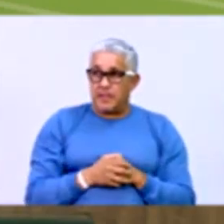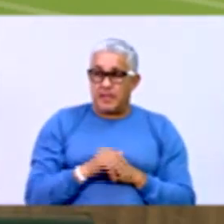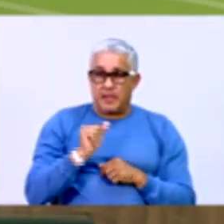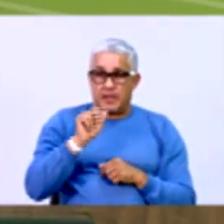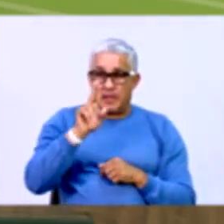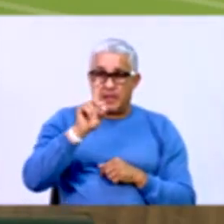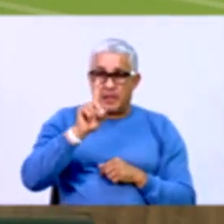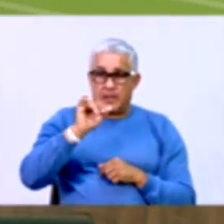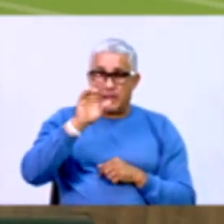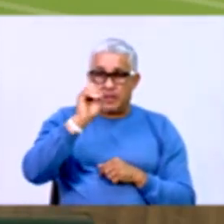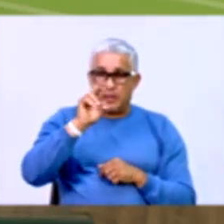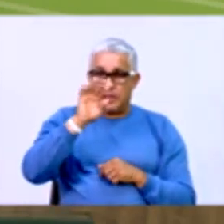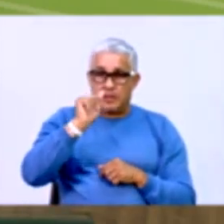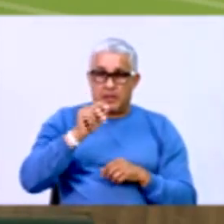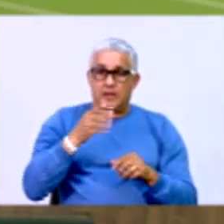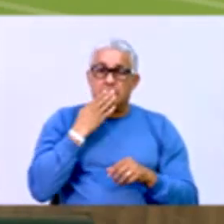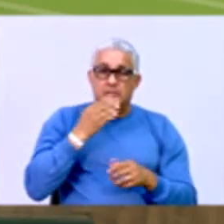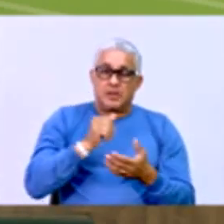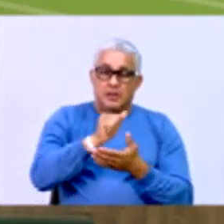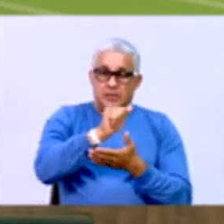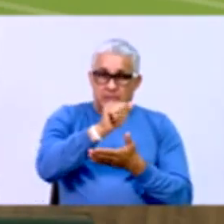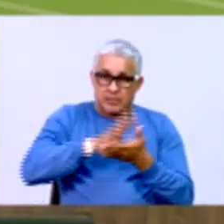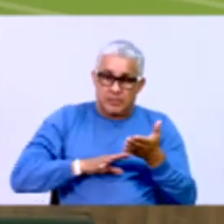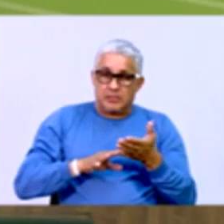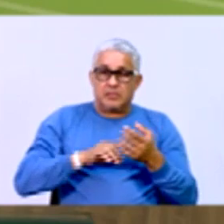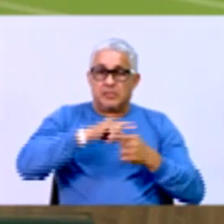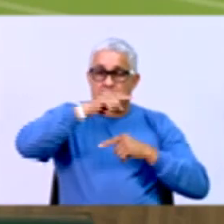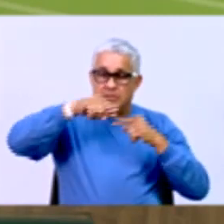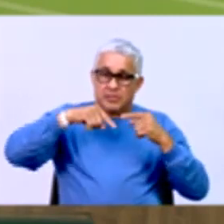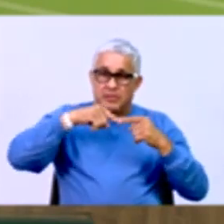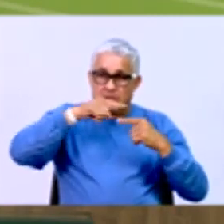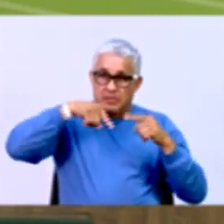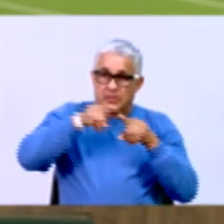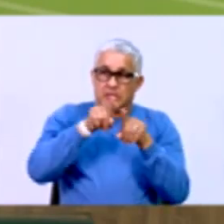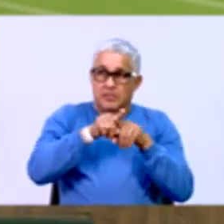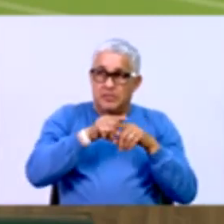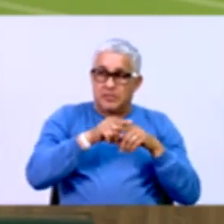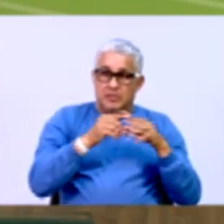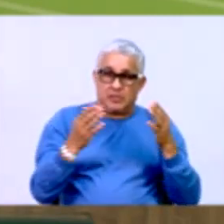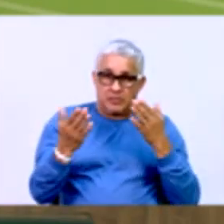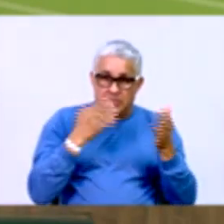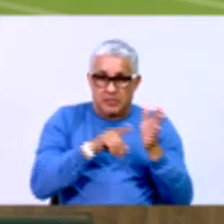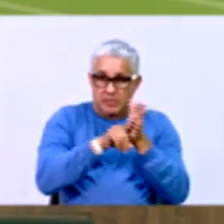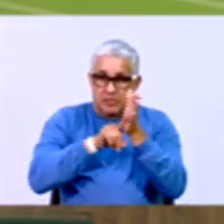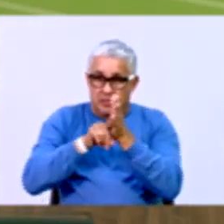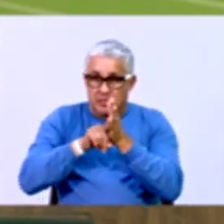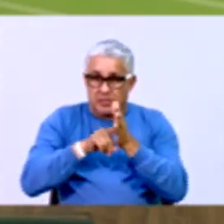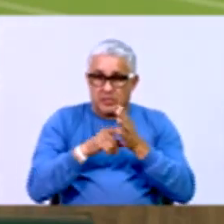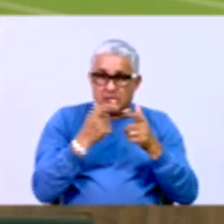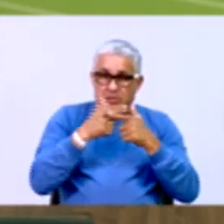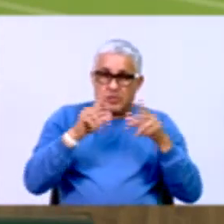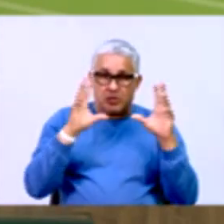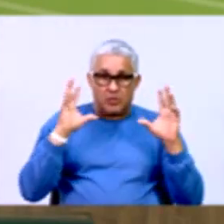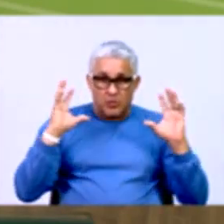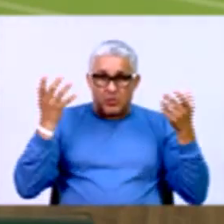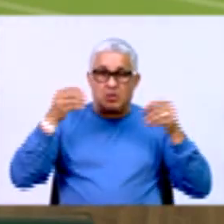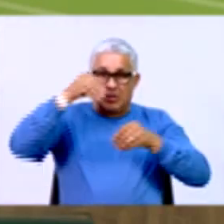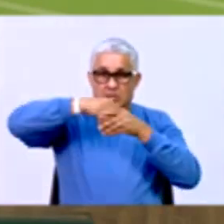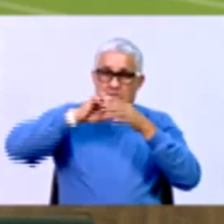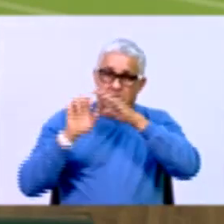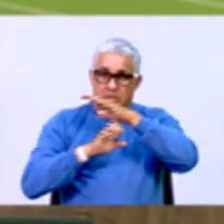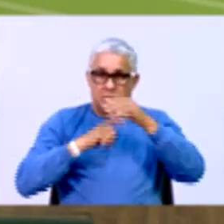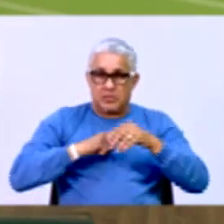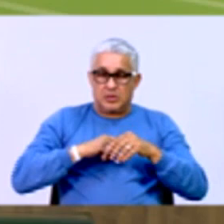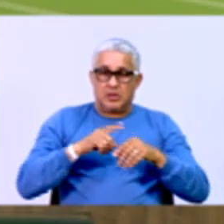Auditorias são tipos de atividades com o objetivo de averiguar, analisar e, em muitos casos, solucionar problemas existentes em um processo de uma empresa que